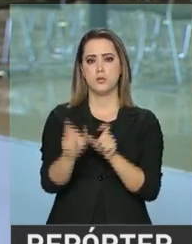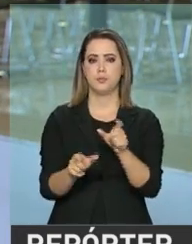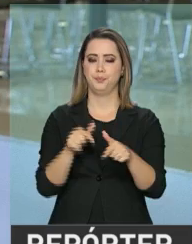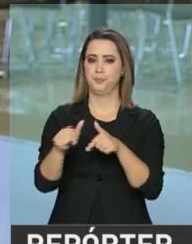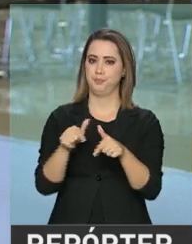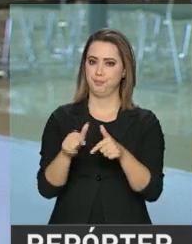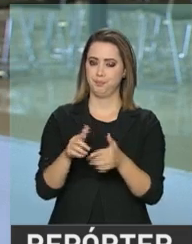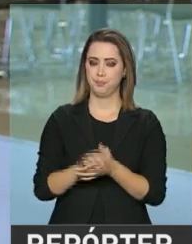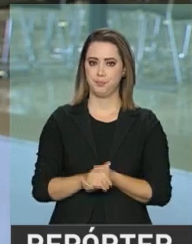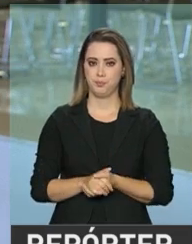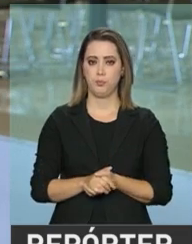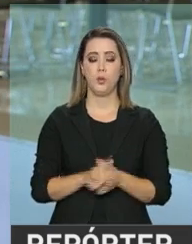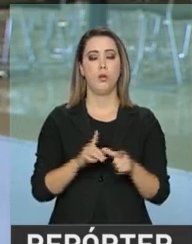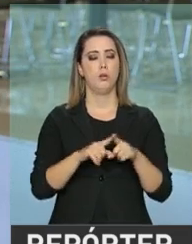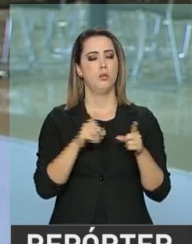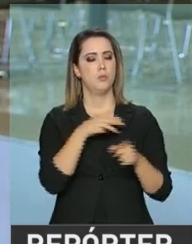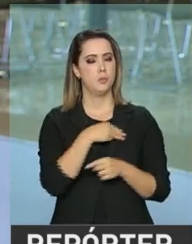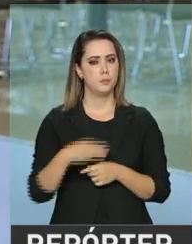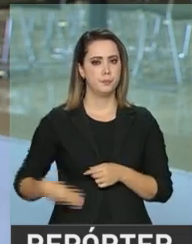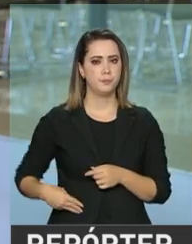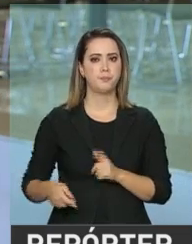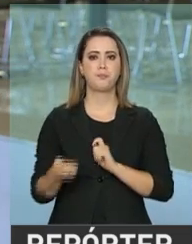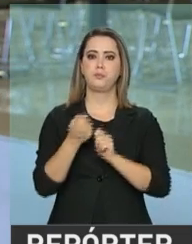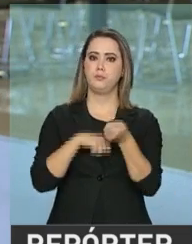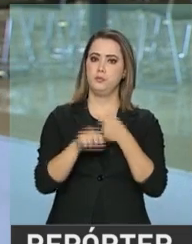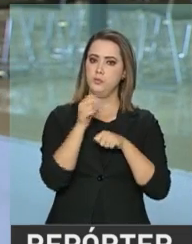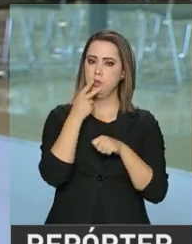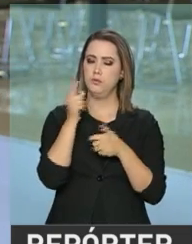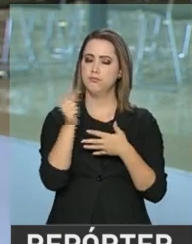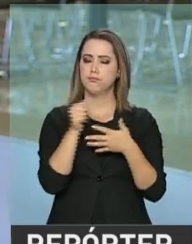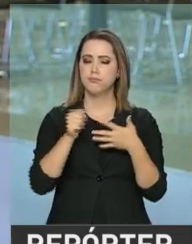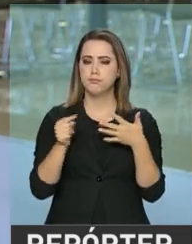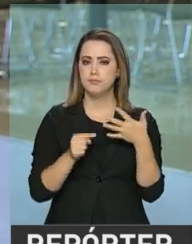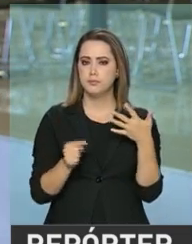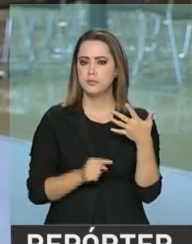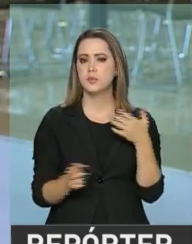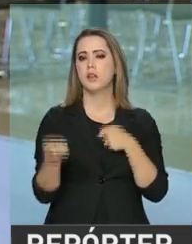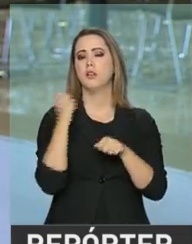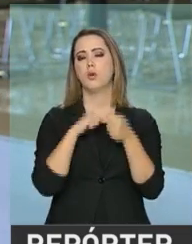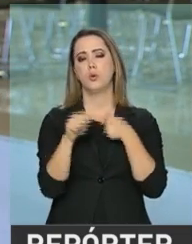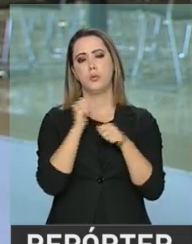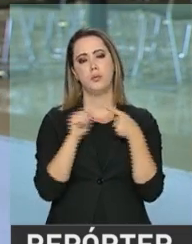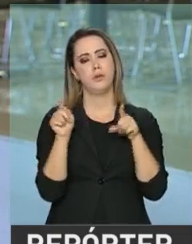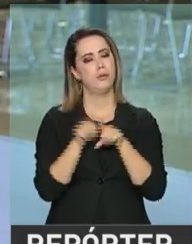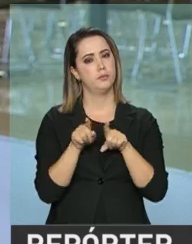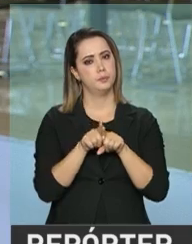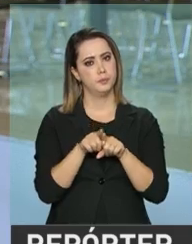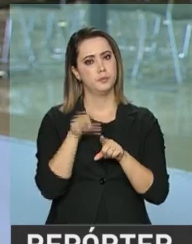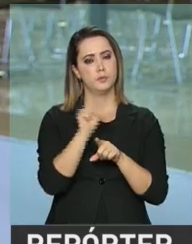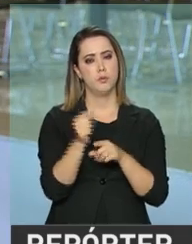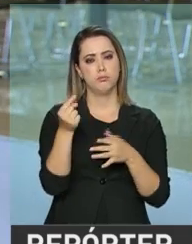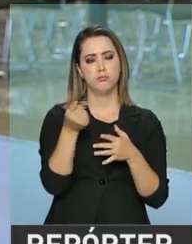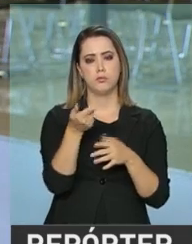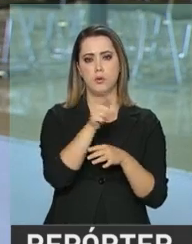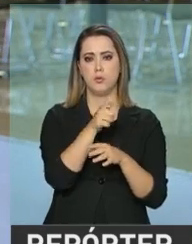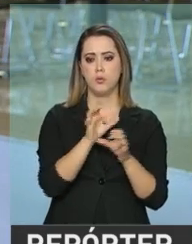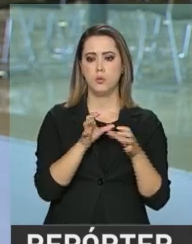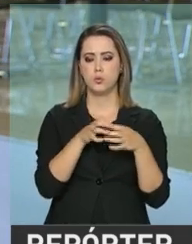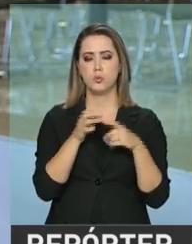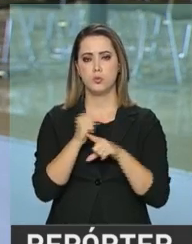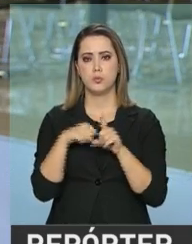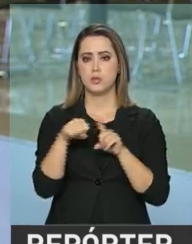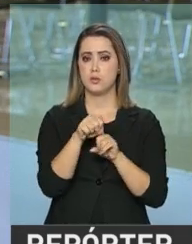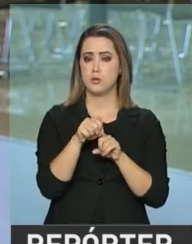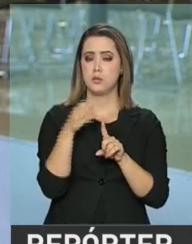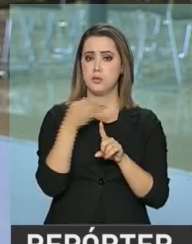da Fazenda, Henrique Meirelles, elencou uma série de medidas que estão sendo tomadas na área econômica e também em outros setores da sociedade